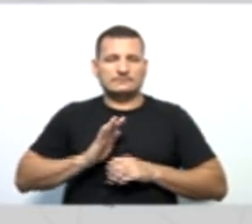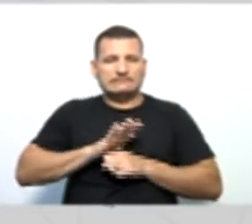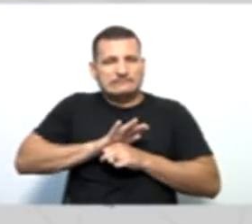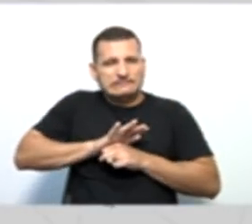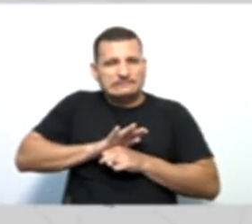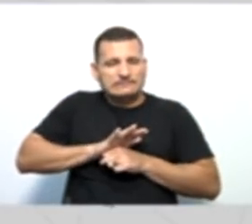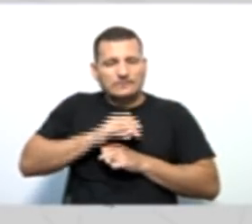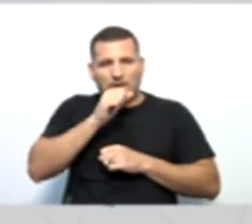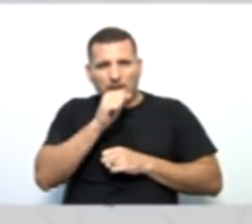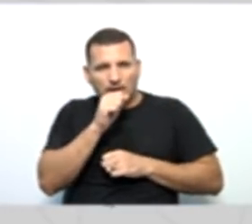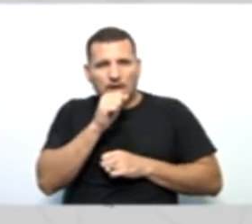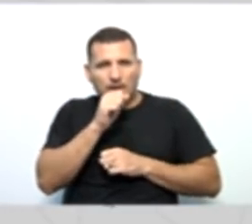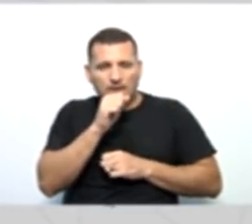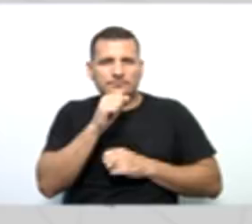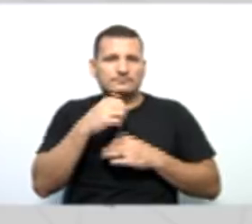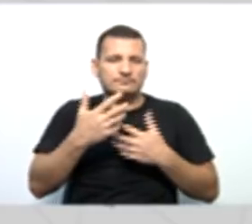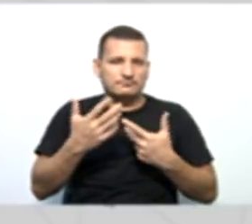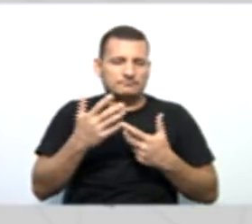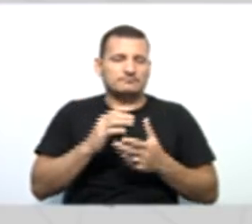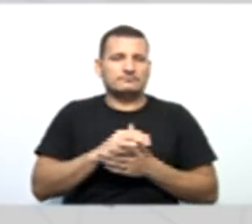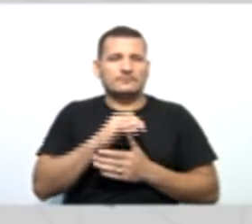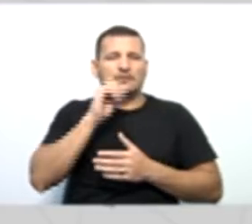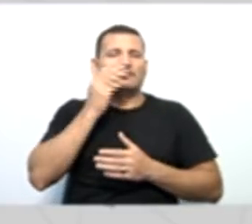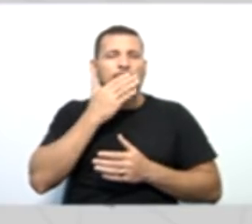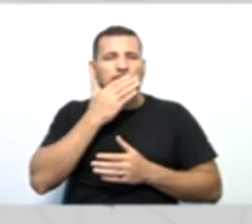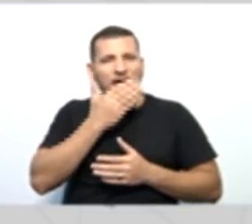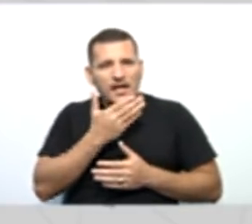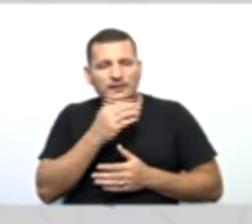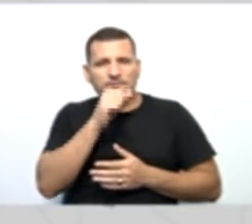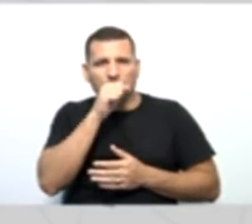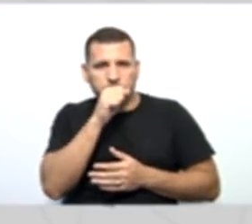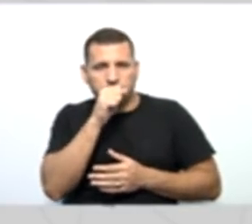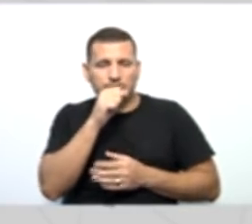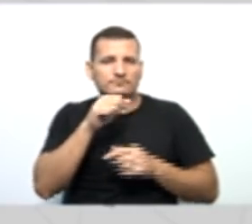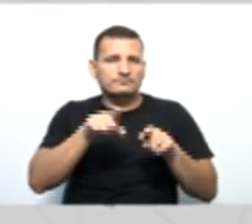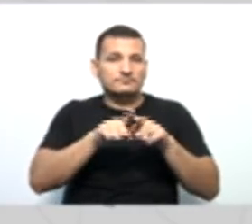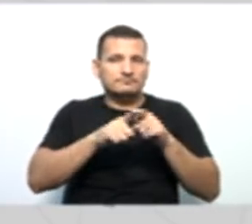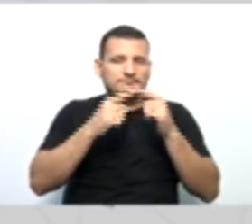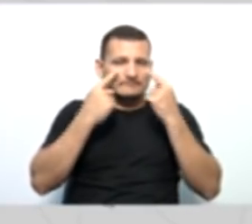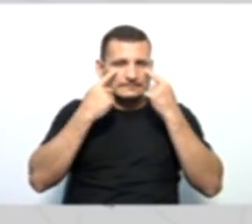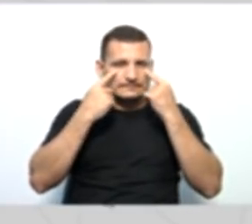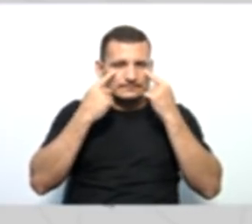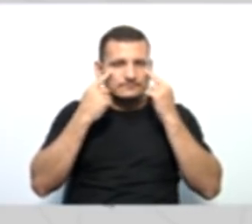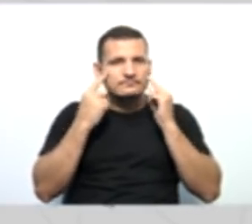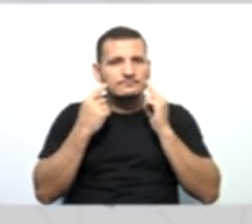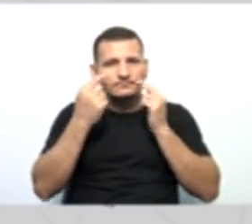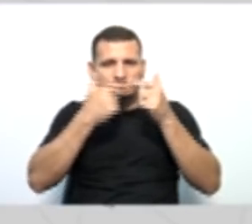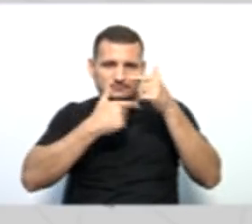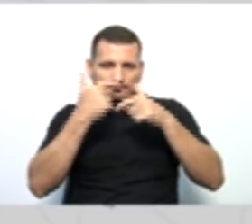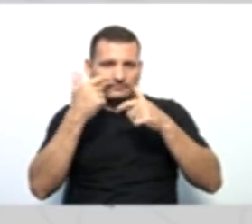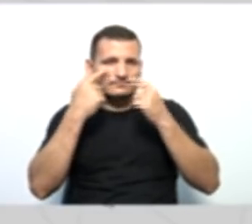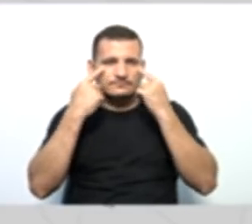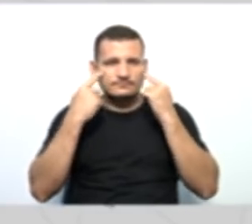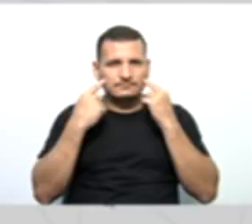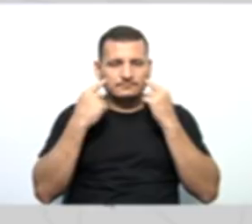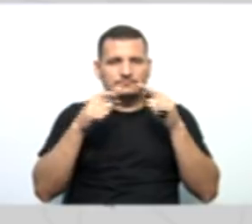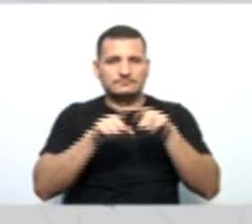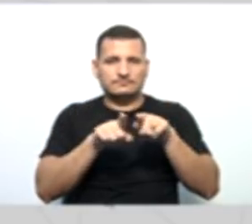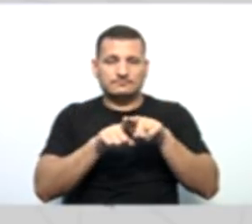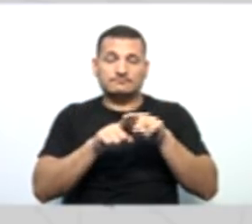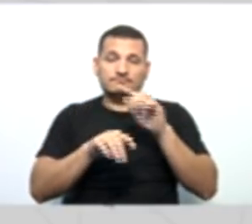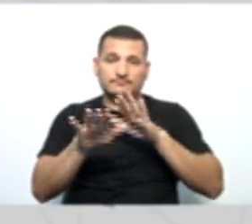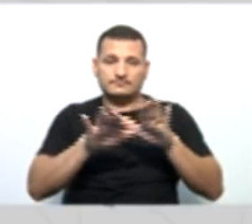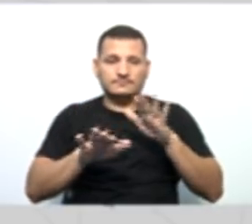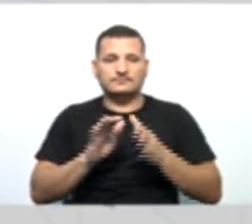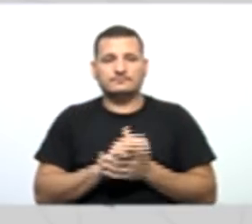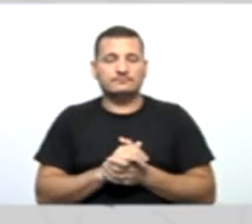tosse, chiadeira no peito, espirros e lagrimejamento. Muito cuidado com essas situações. Olha a